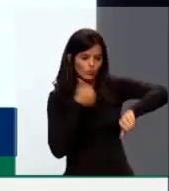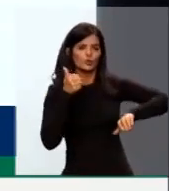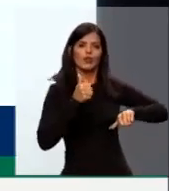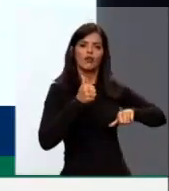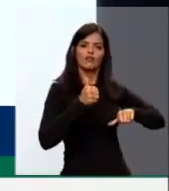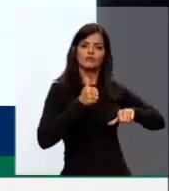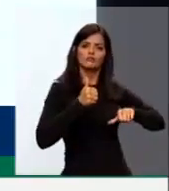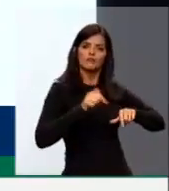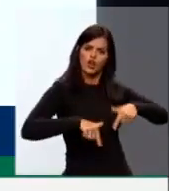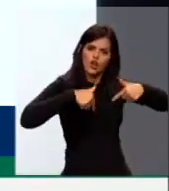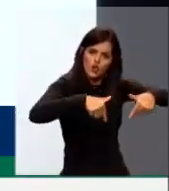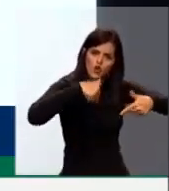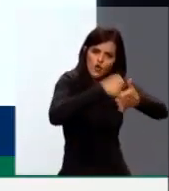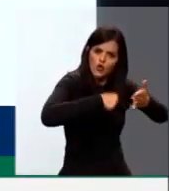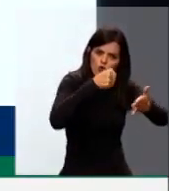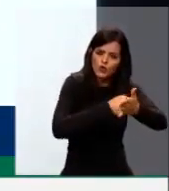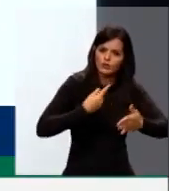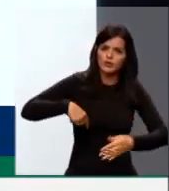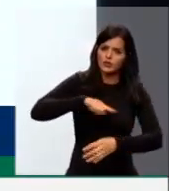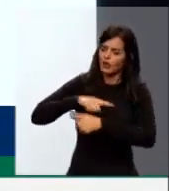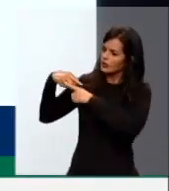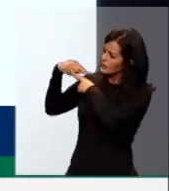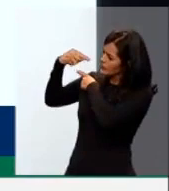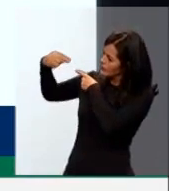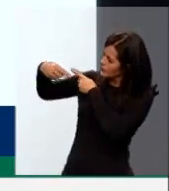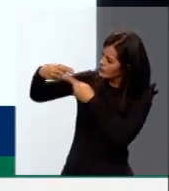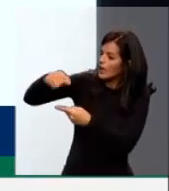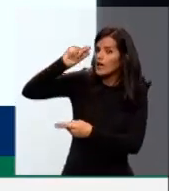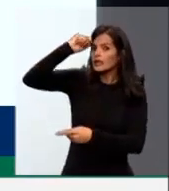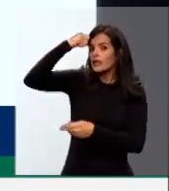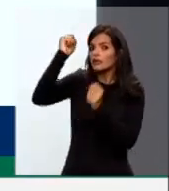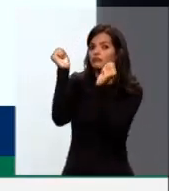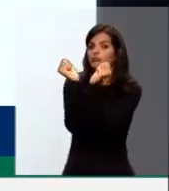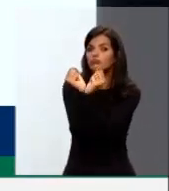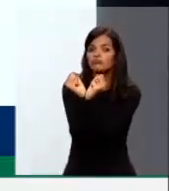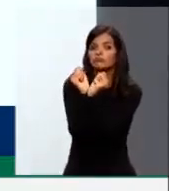negros e negras escravizados, mas também que são